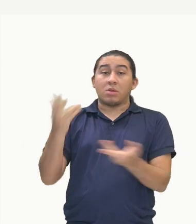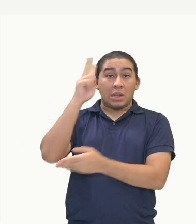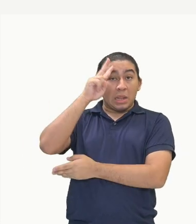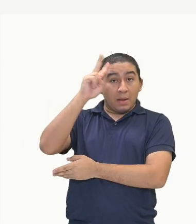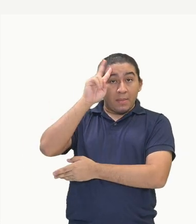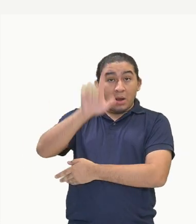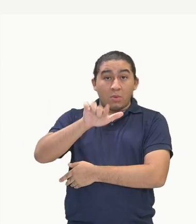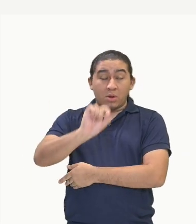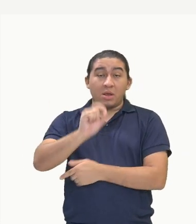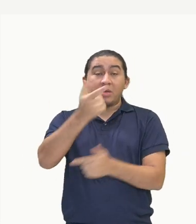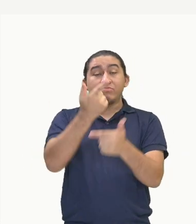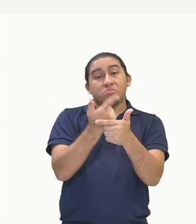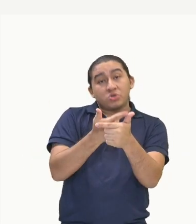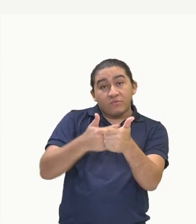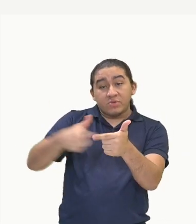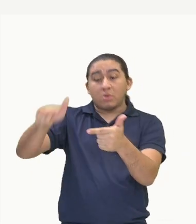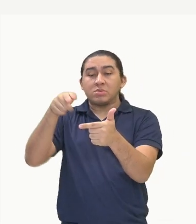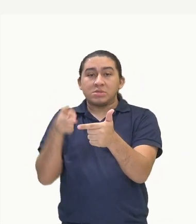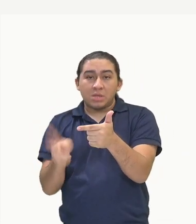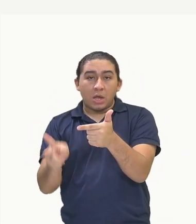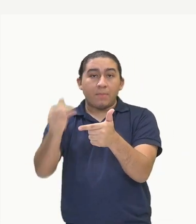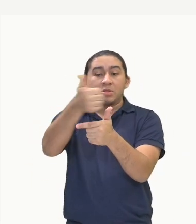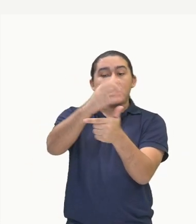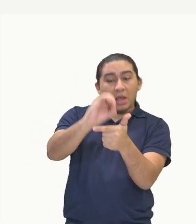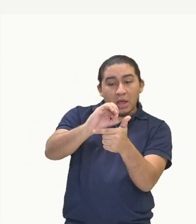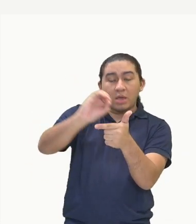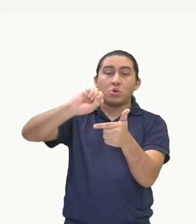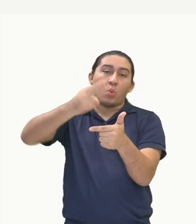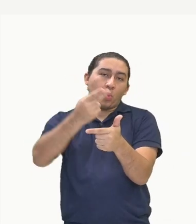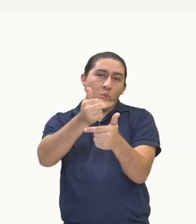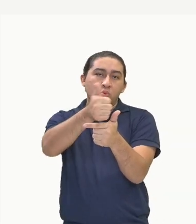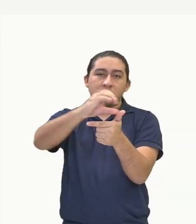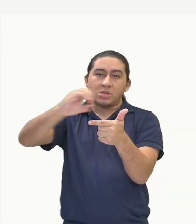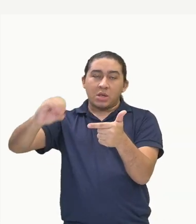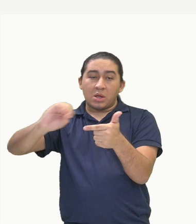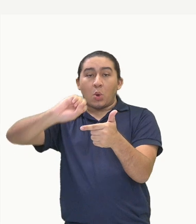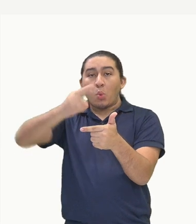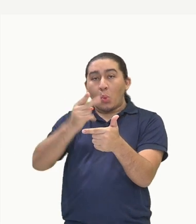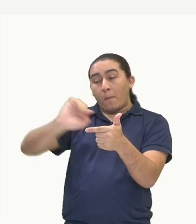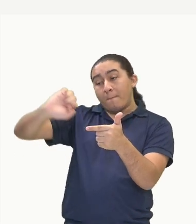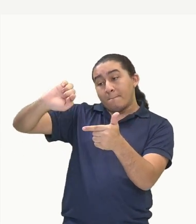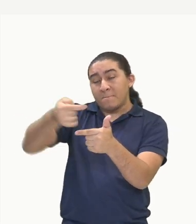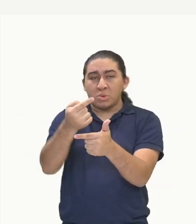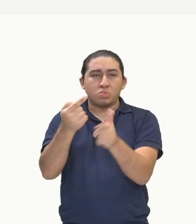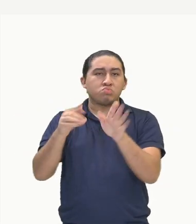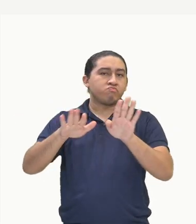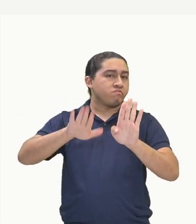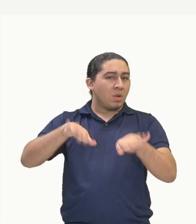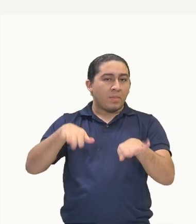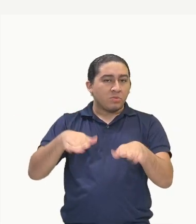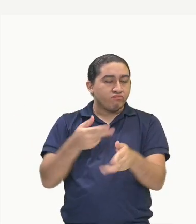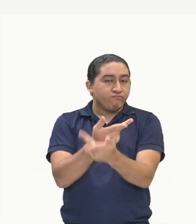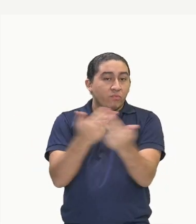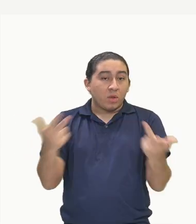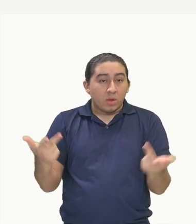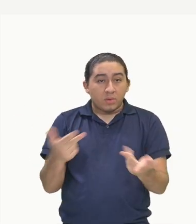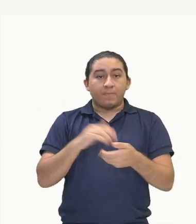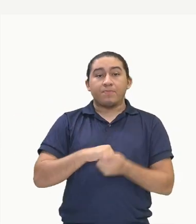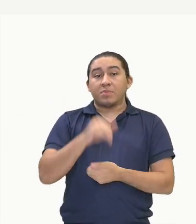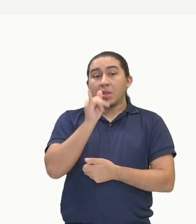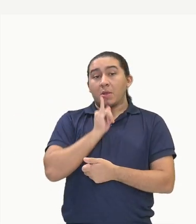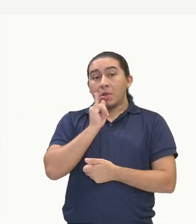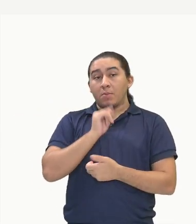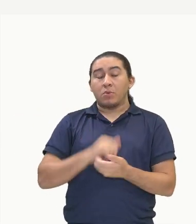por 10, por 100, por 1000 e assim por diante. Então, o resultado é direto. Olha o nosso exemplo aí, ó.